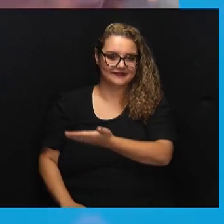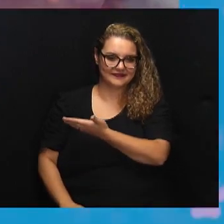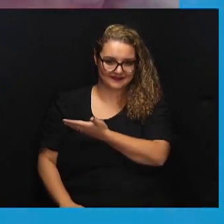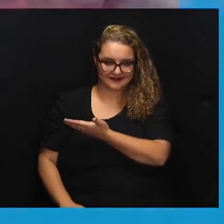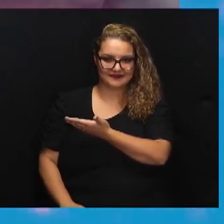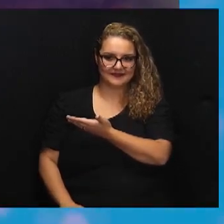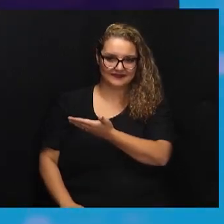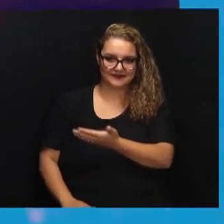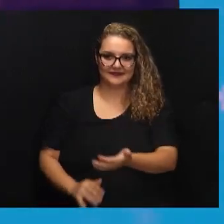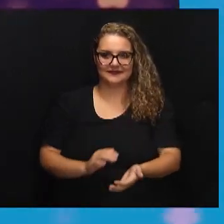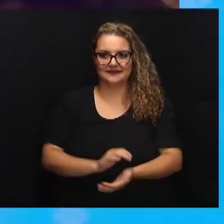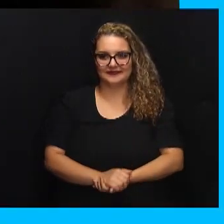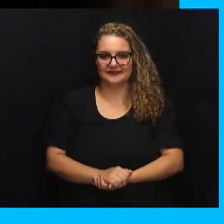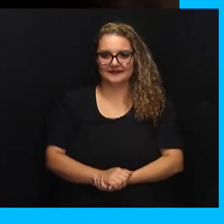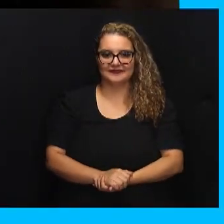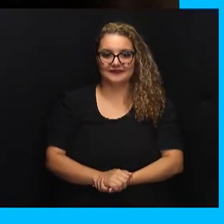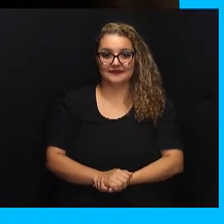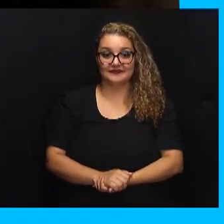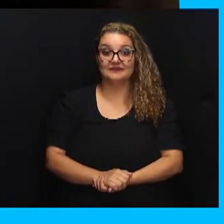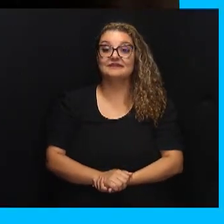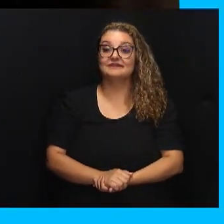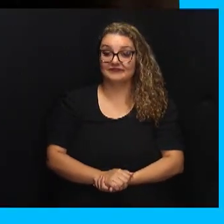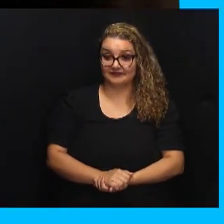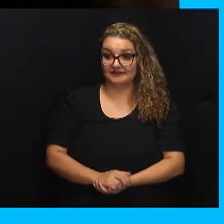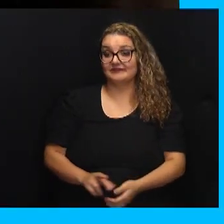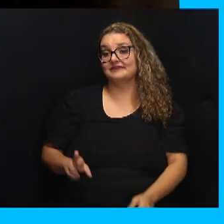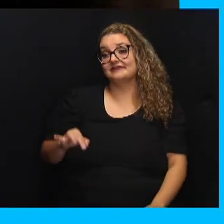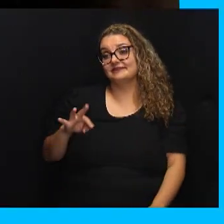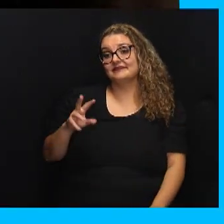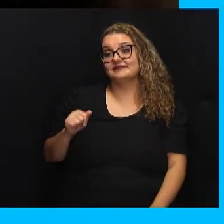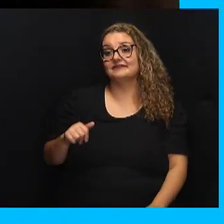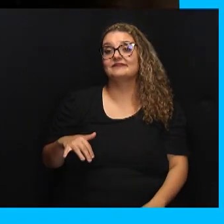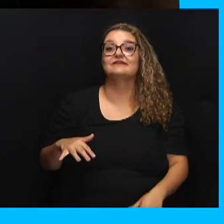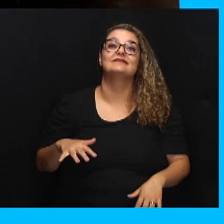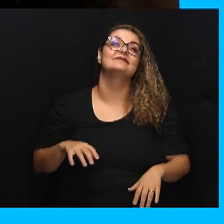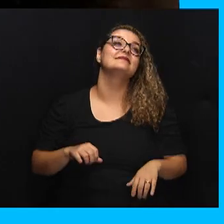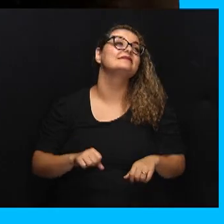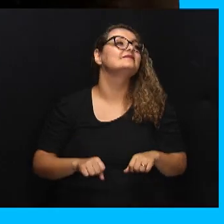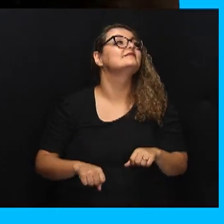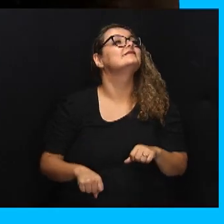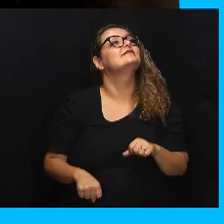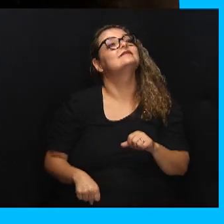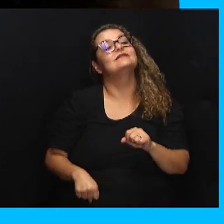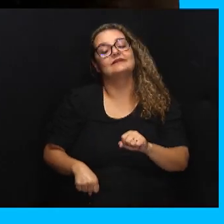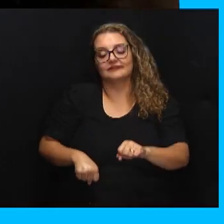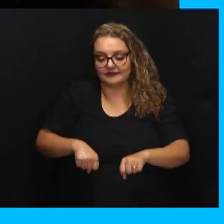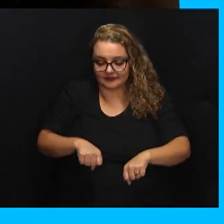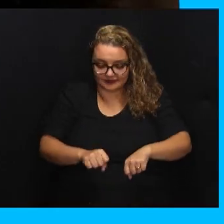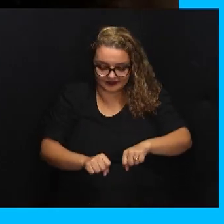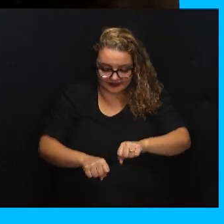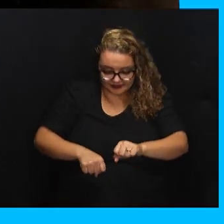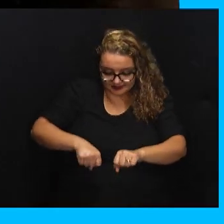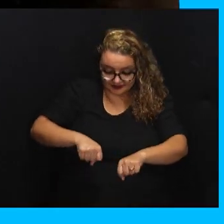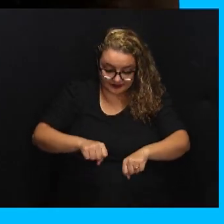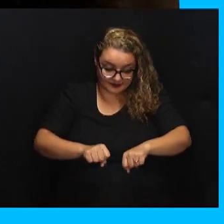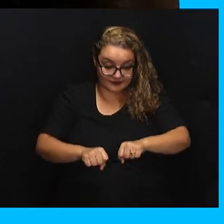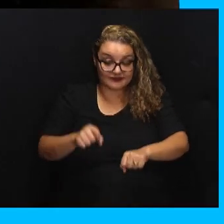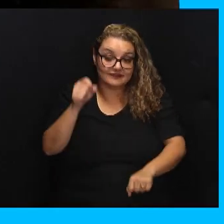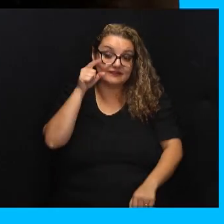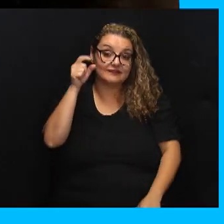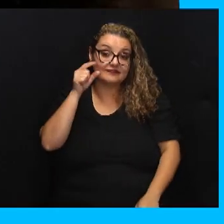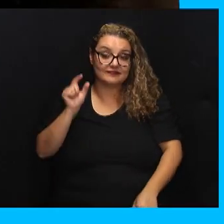a Carla Vieira. A Rita é uma encantadora gatinha de 6 anos com pelagem preta e de porte